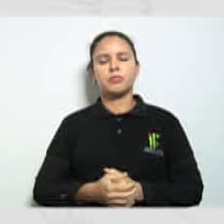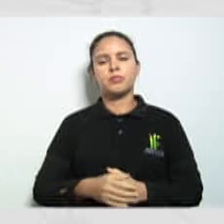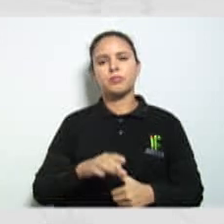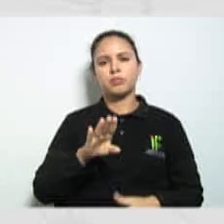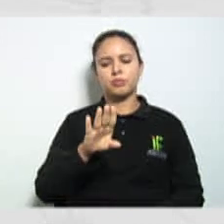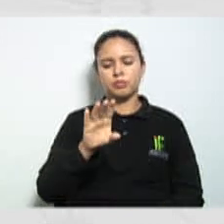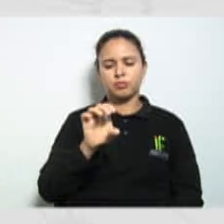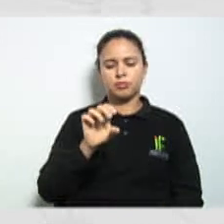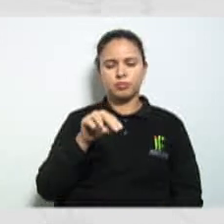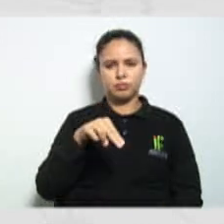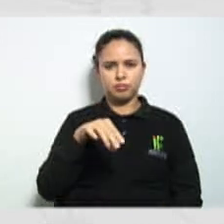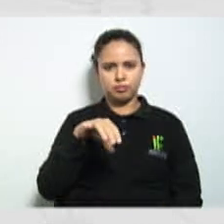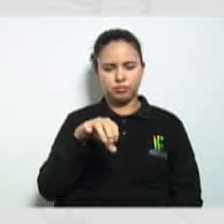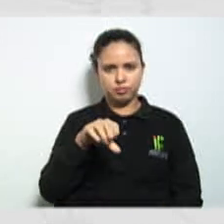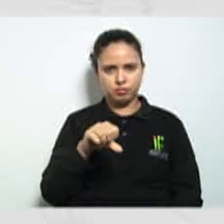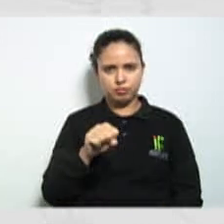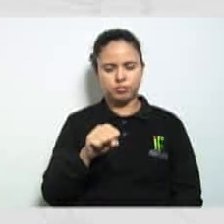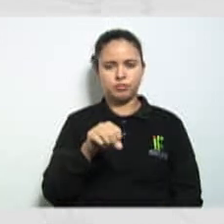transformar em